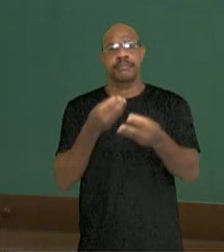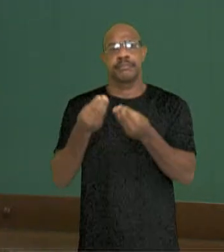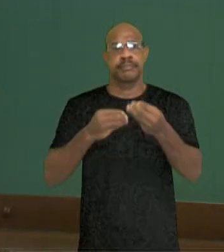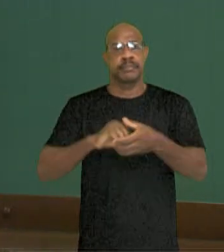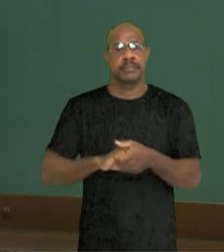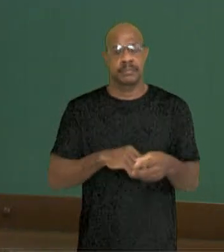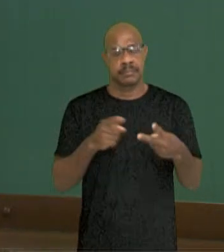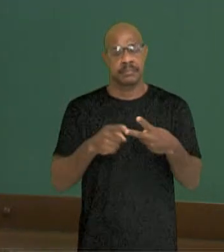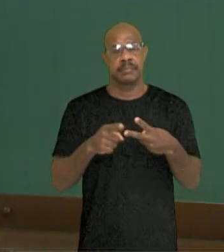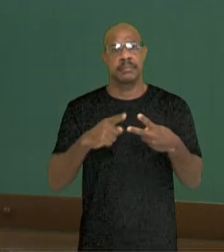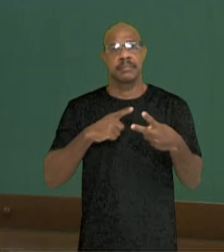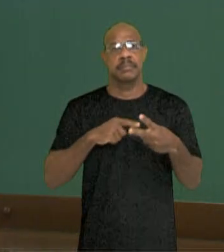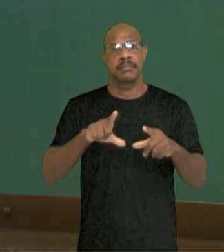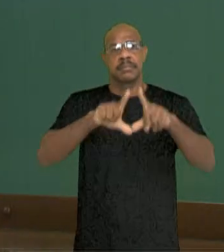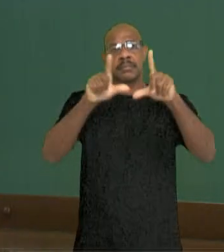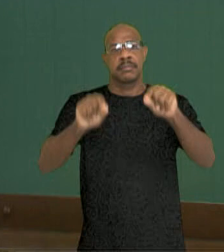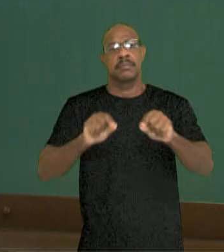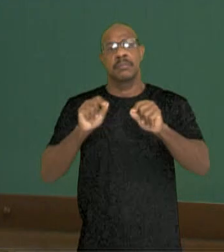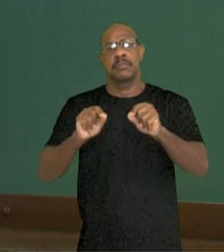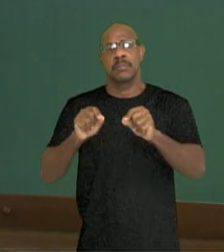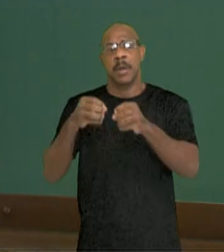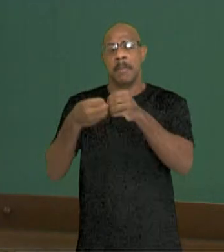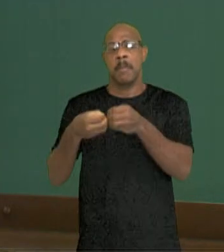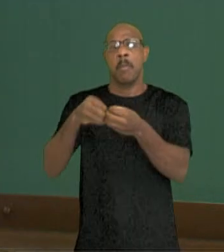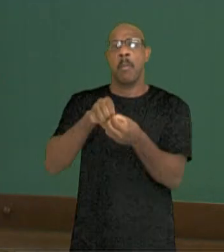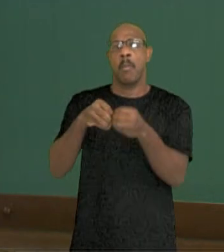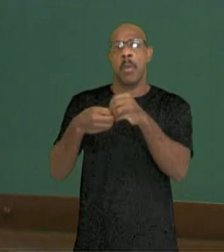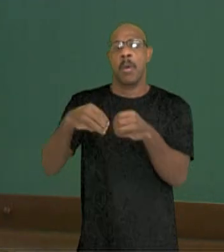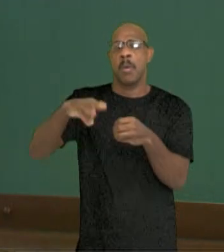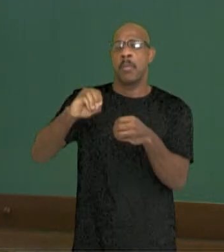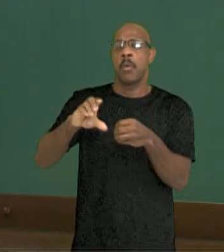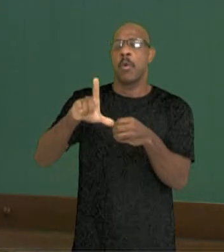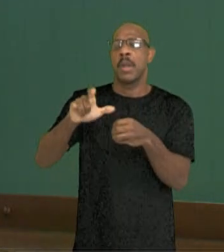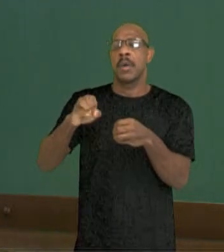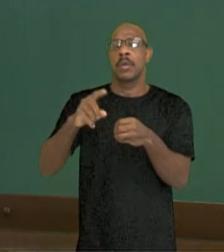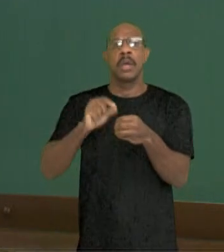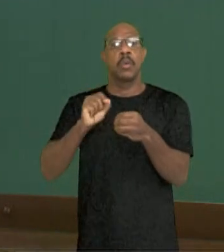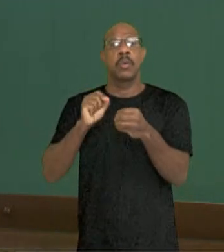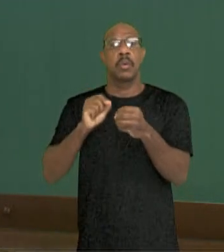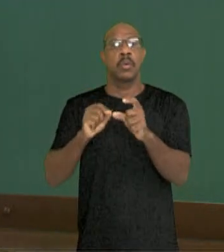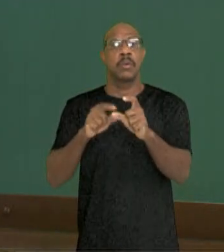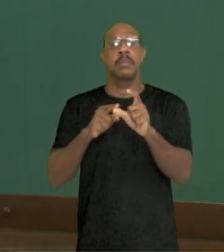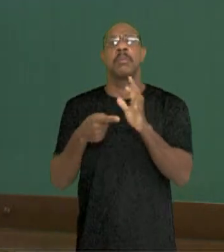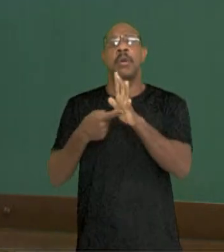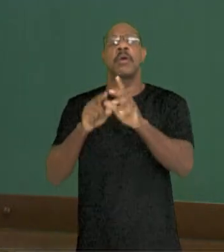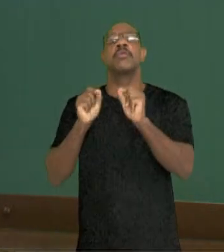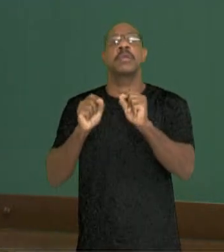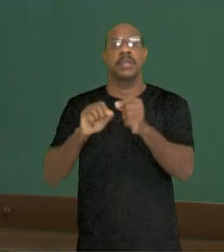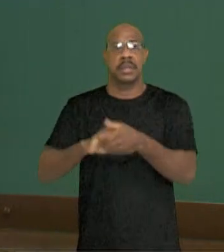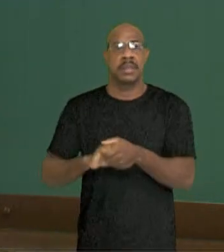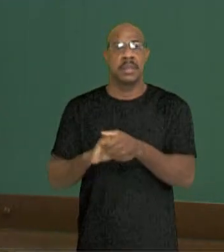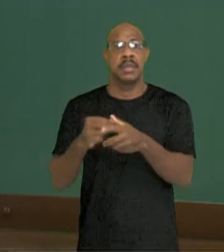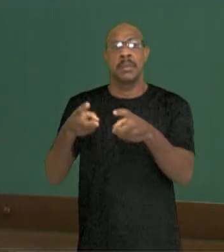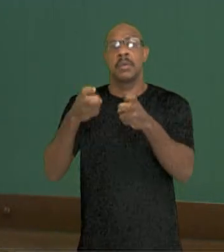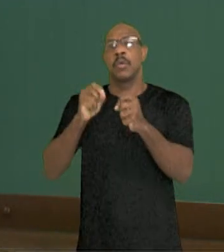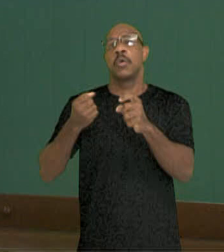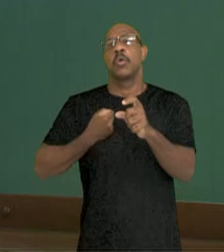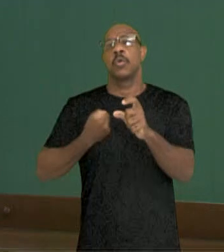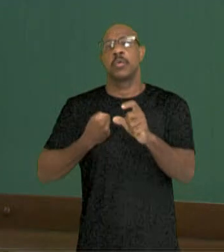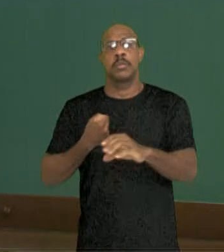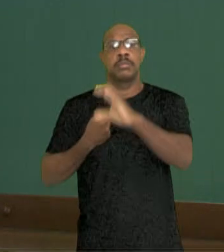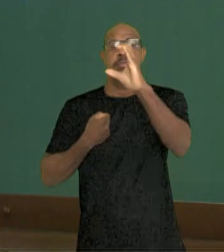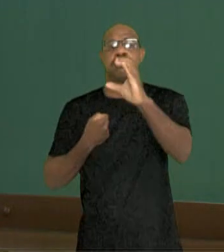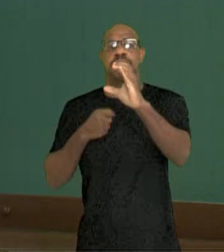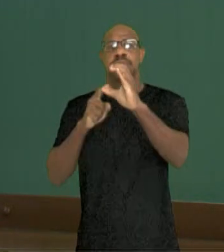Aí nós temos a fórmula molecular. A fórmula molecular ela vai indicar, observe aqui nós temos a